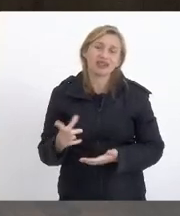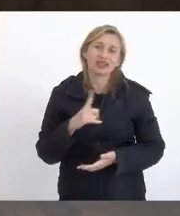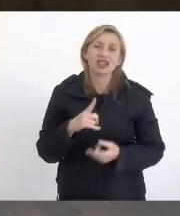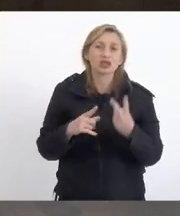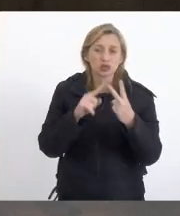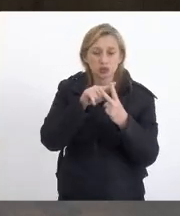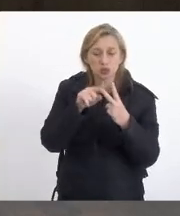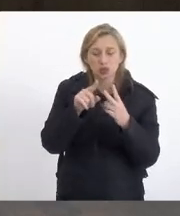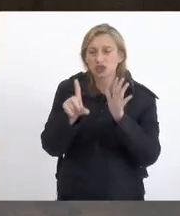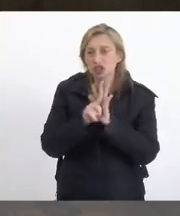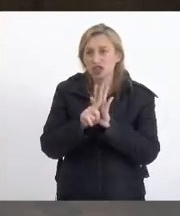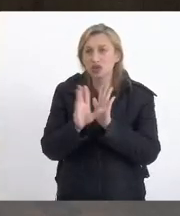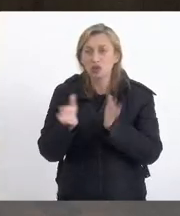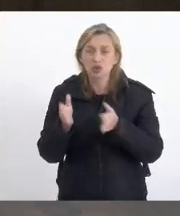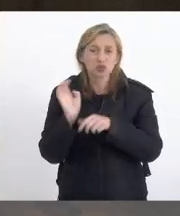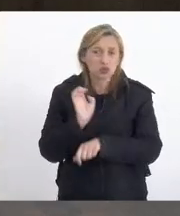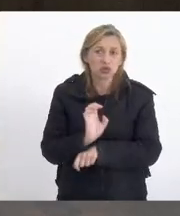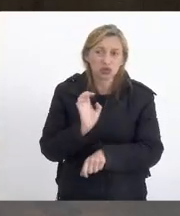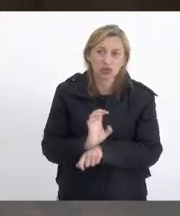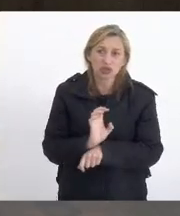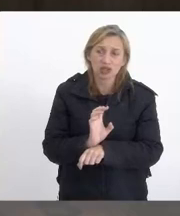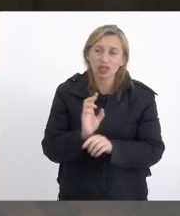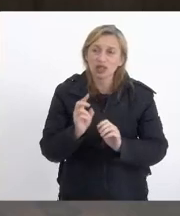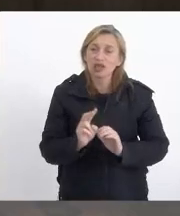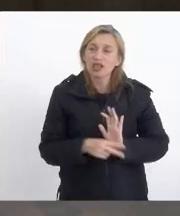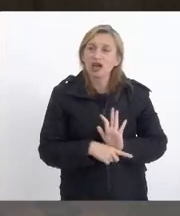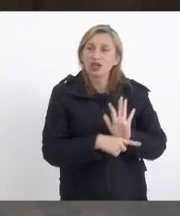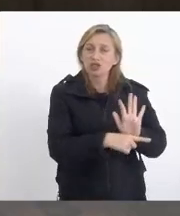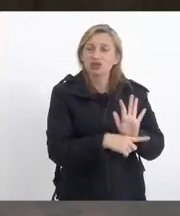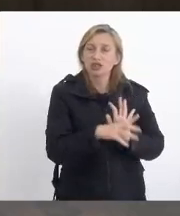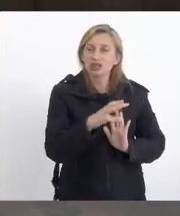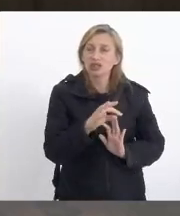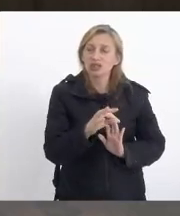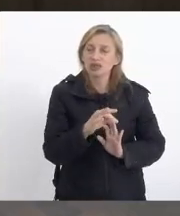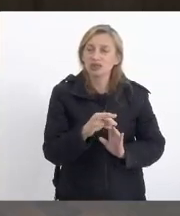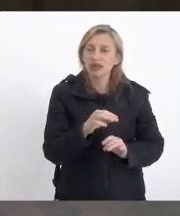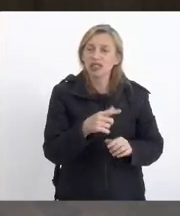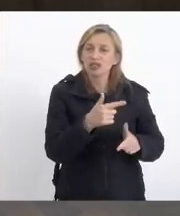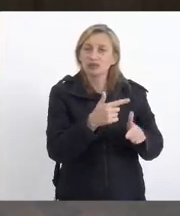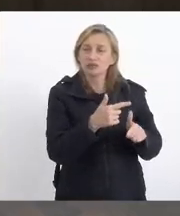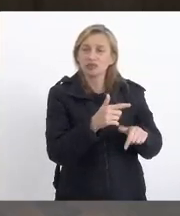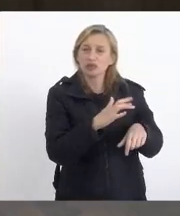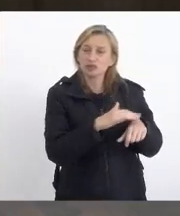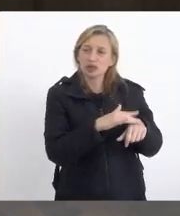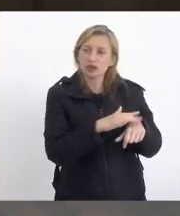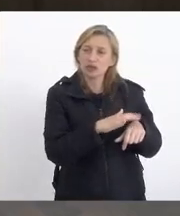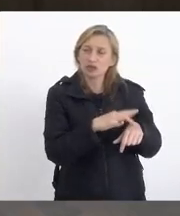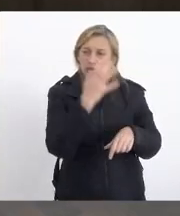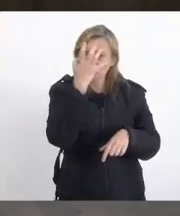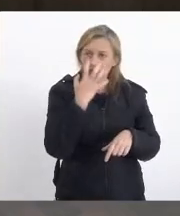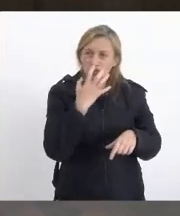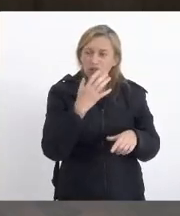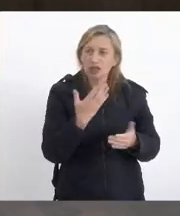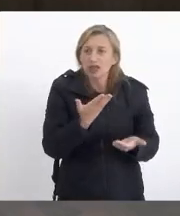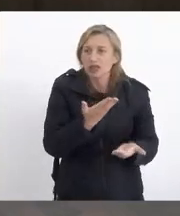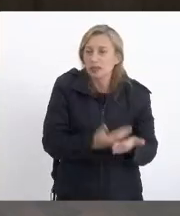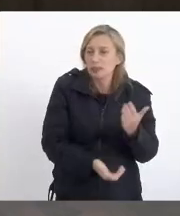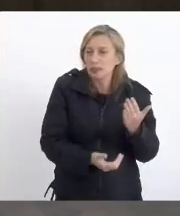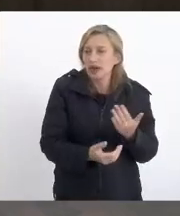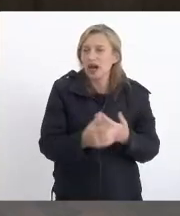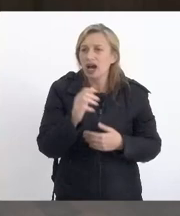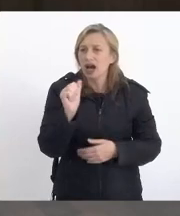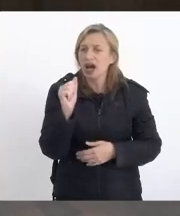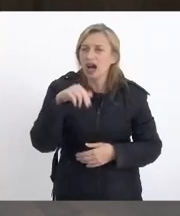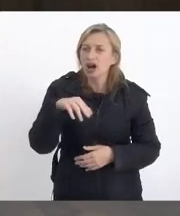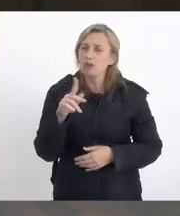duas leis hoje no Estado que dão um auxílio invalidez de R$3.000 para quem perde um membro, é